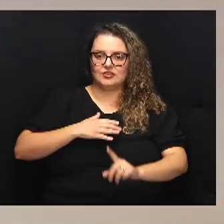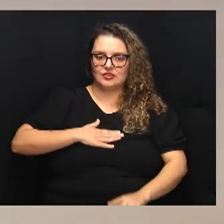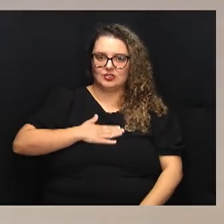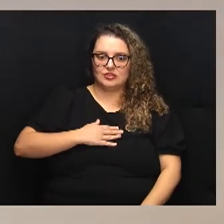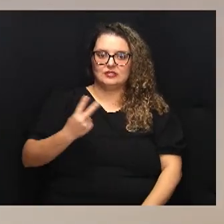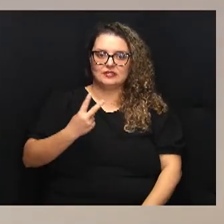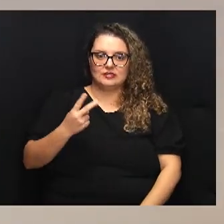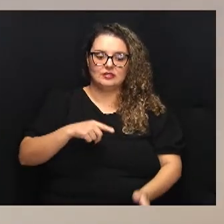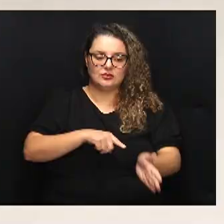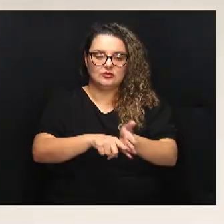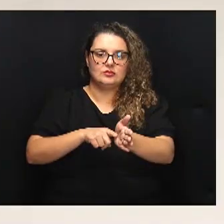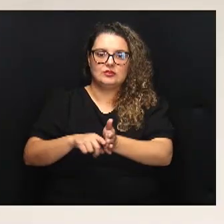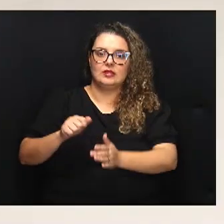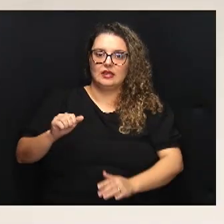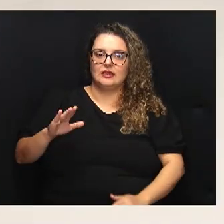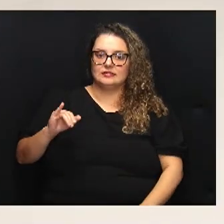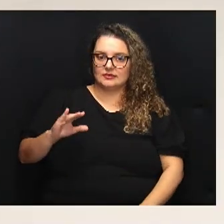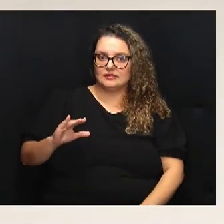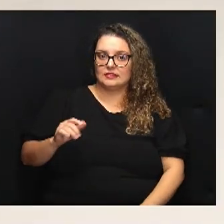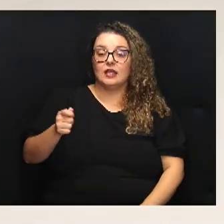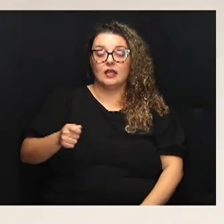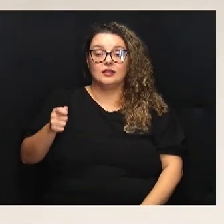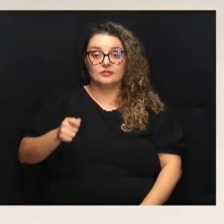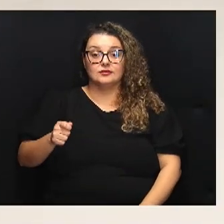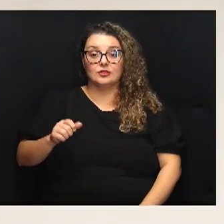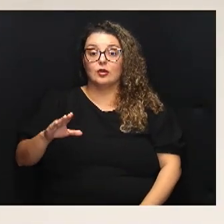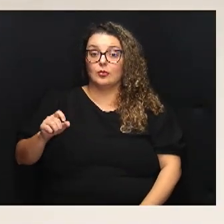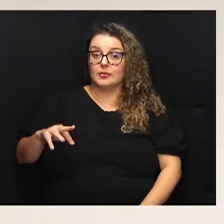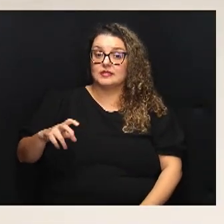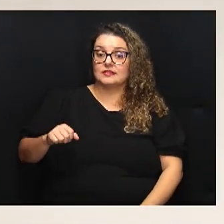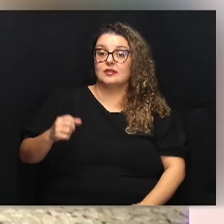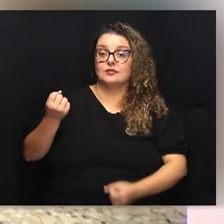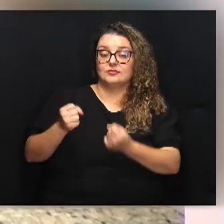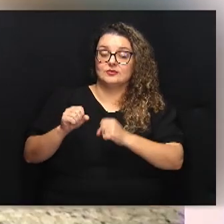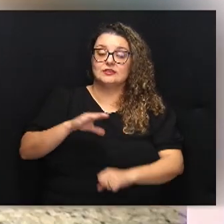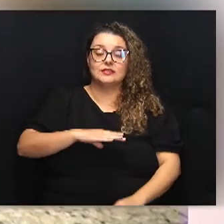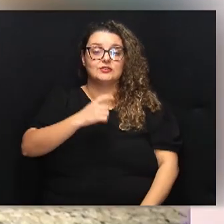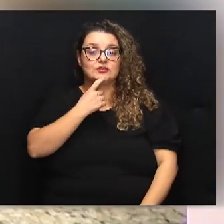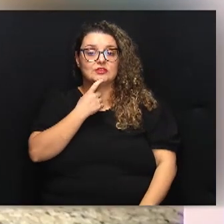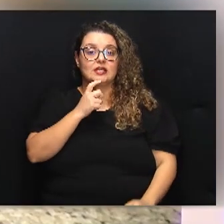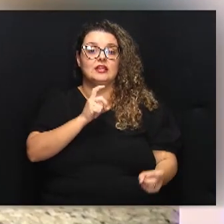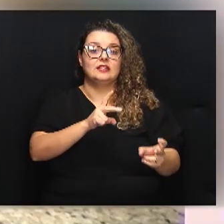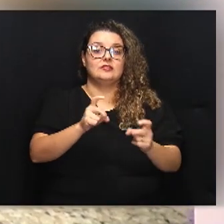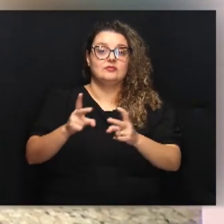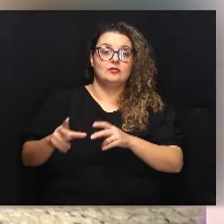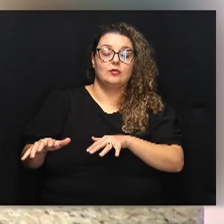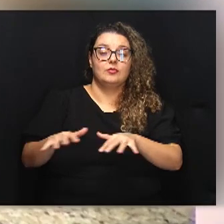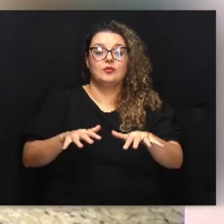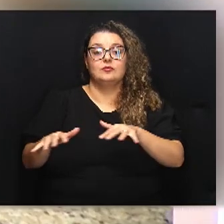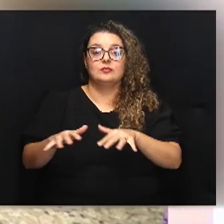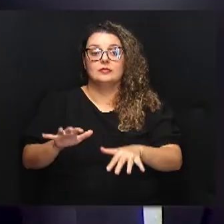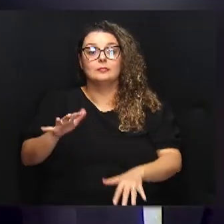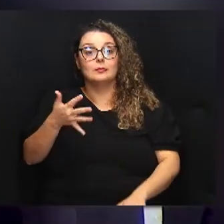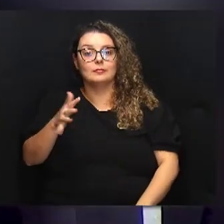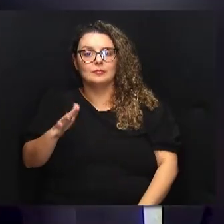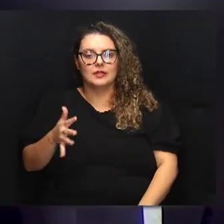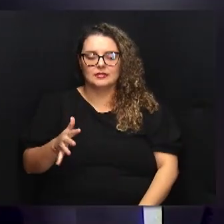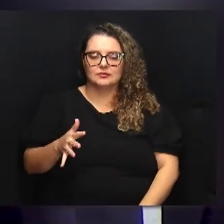o levantamento da ASIC, a Associação Comercial e Industrial de Campinas, as vendas devem movimentar